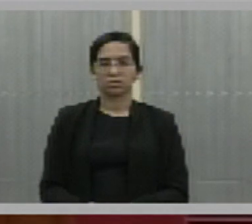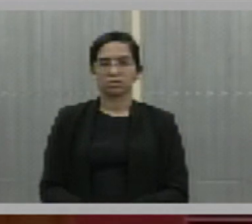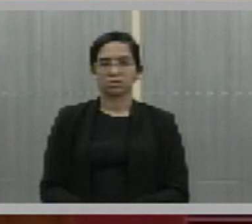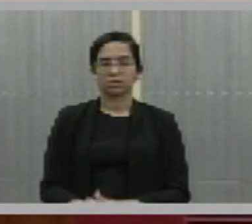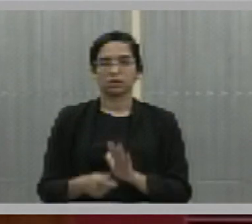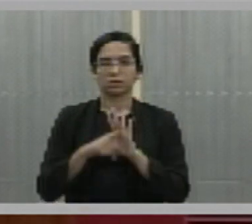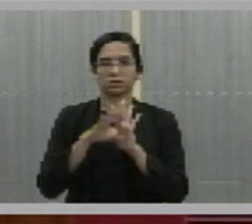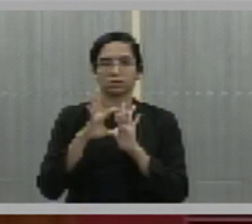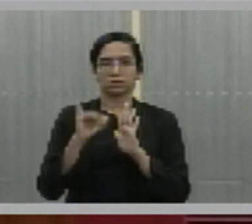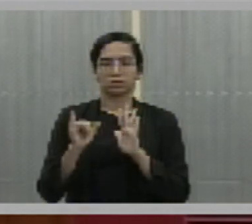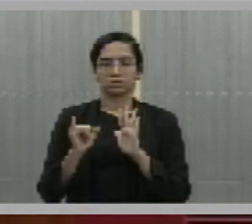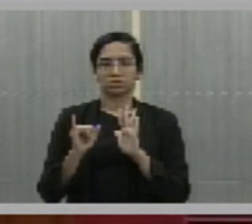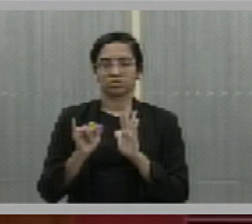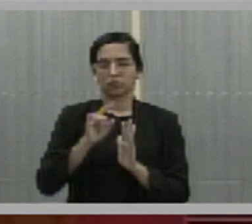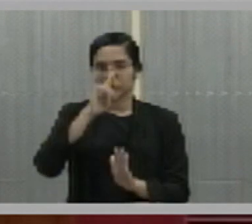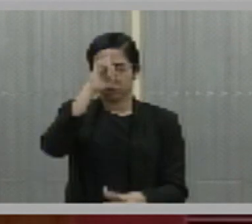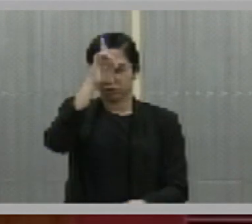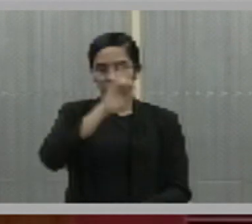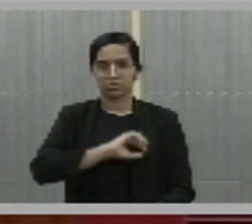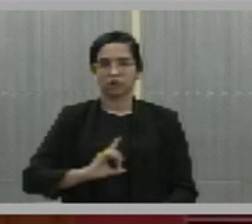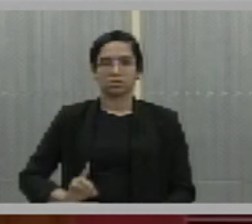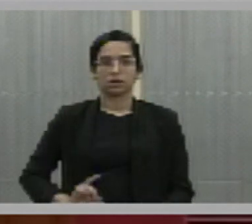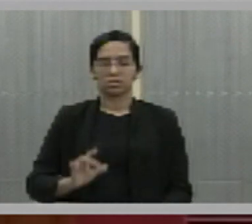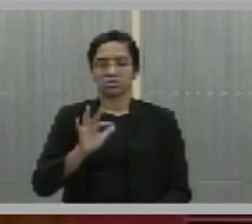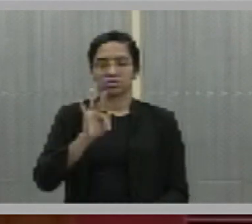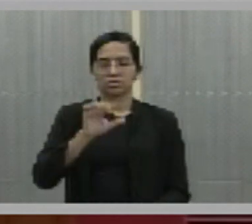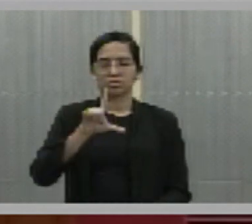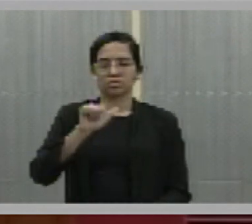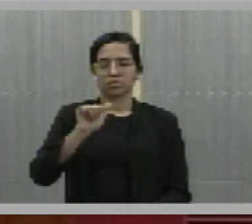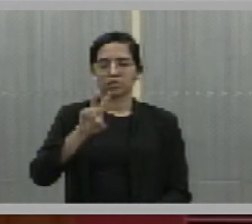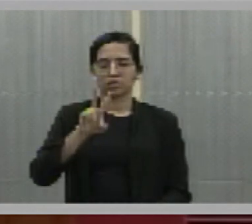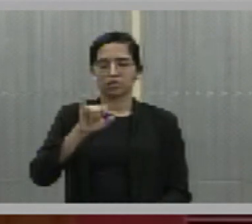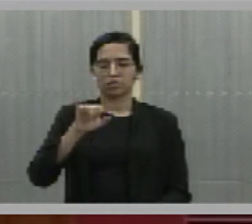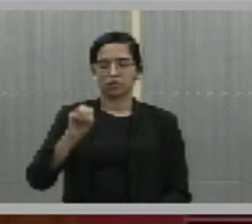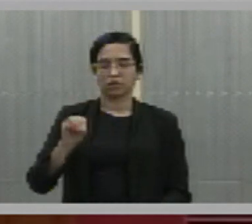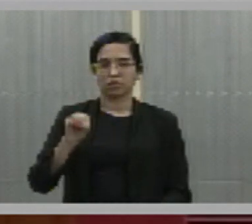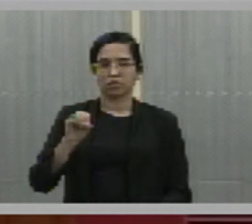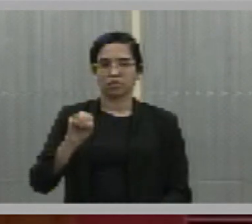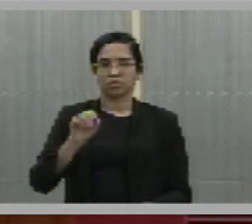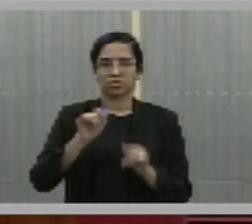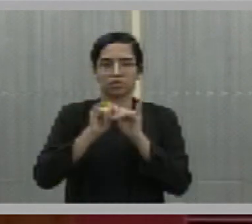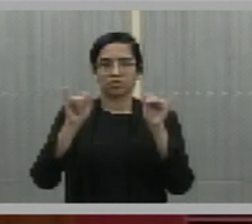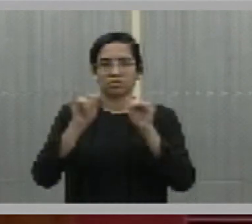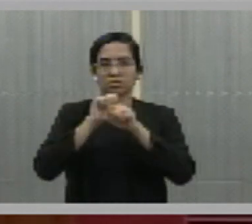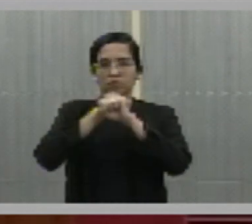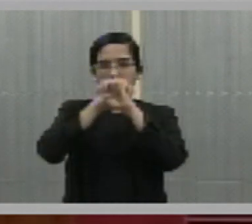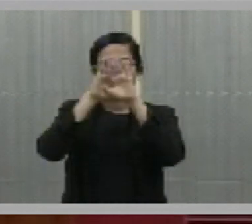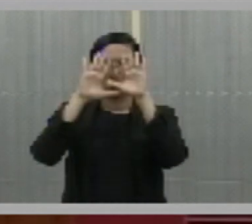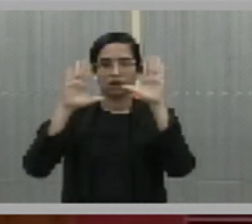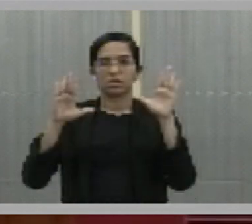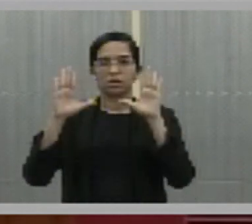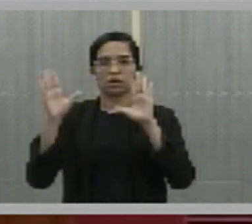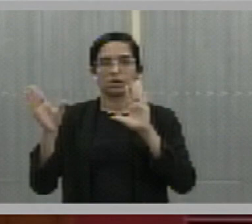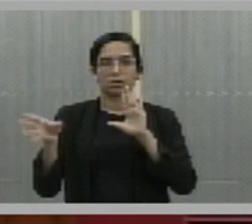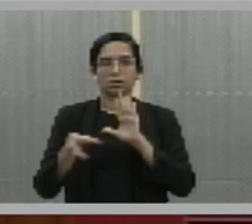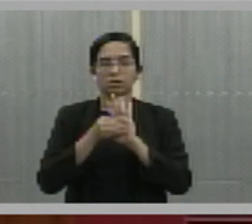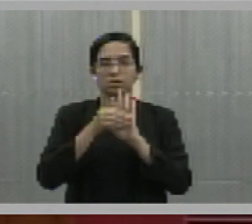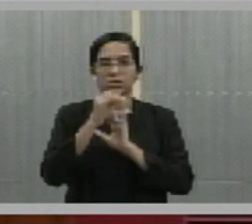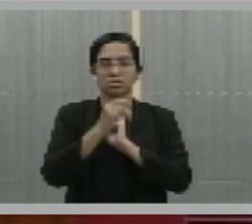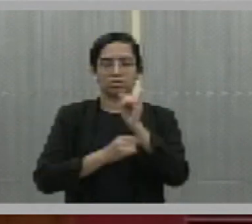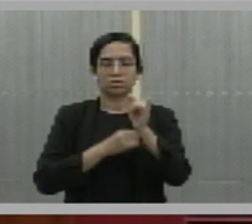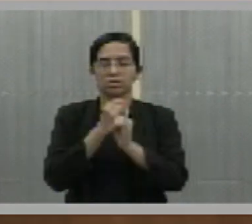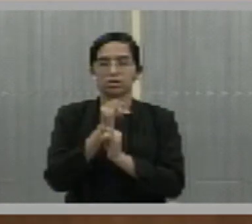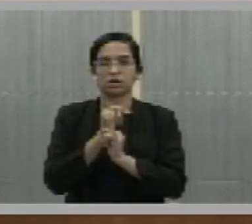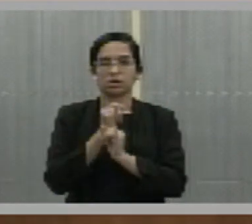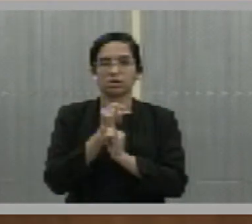Projeto de lei de autoria do deputado Flávio Júnior dispõe sobre a transparência por meio da publicação da internet